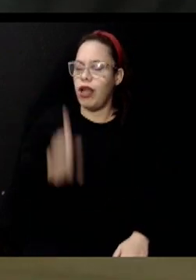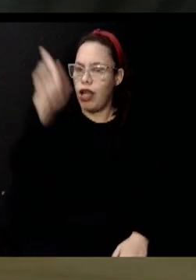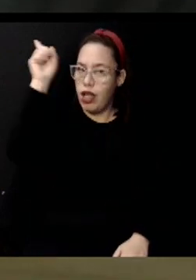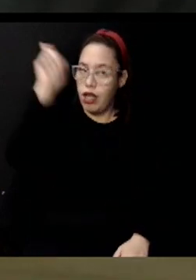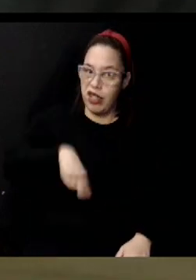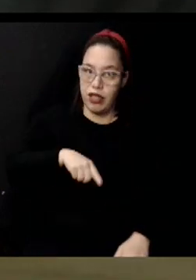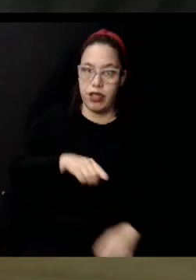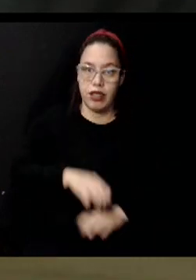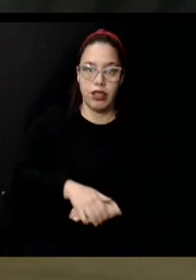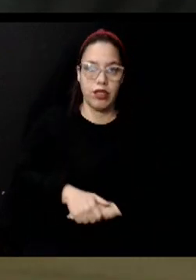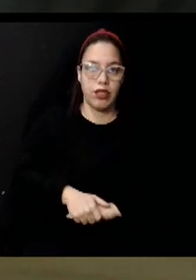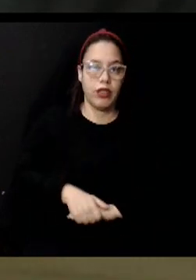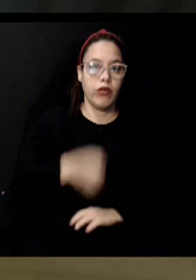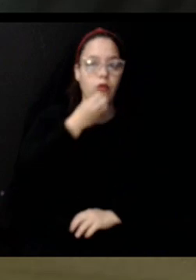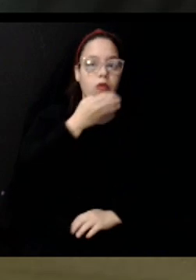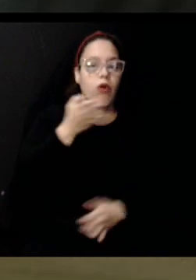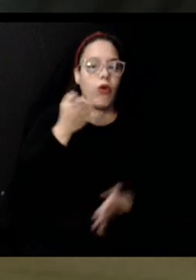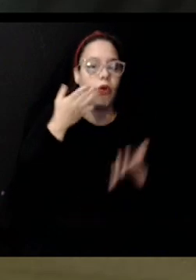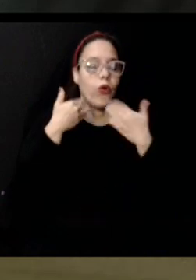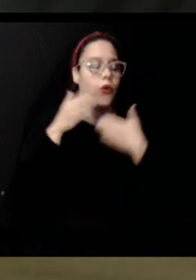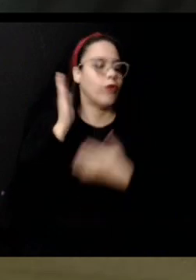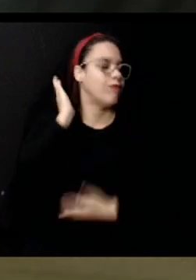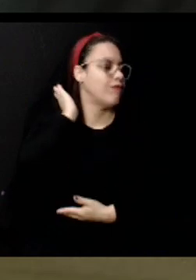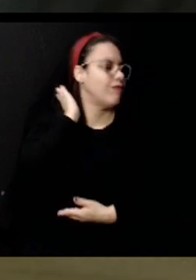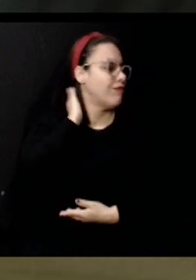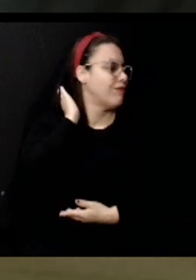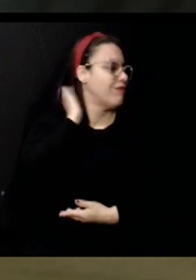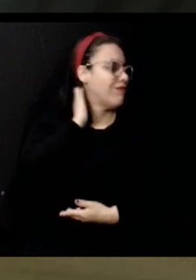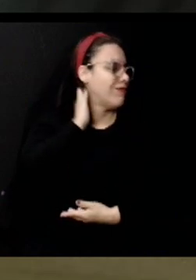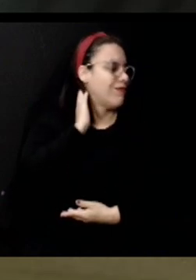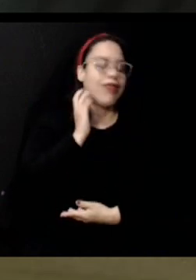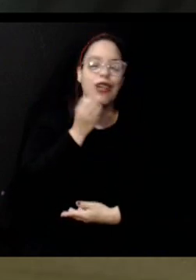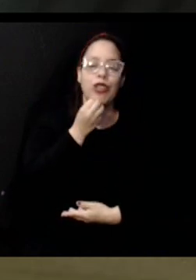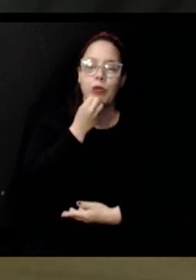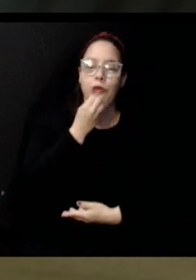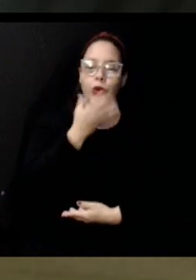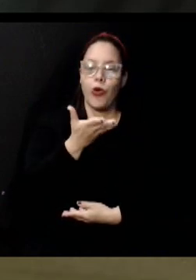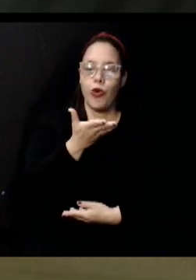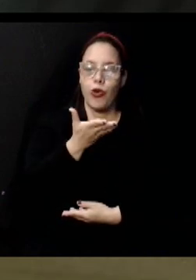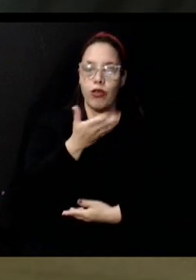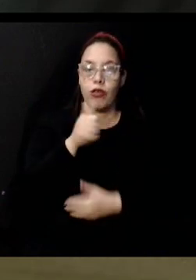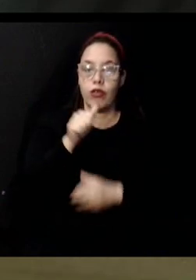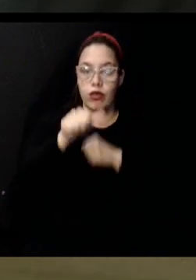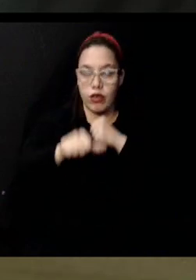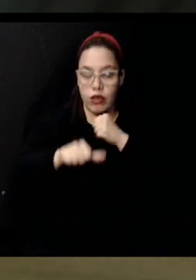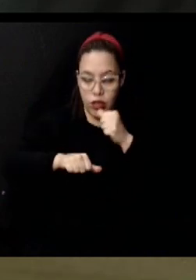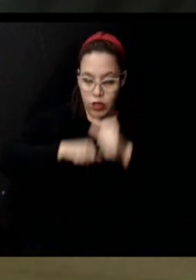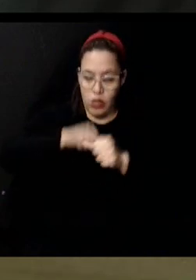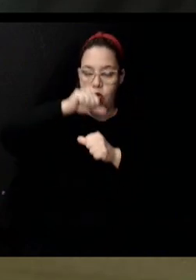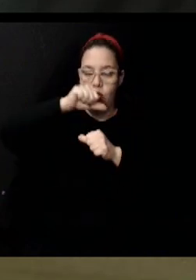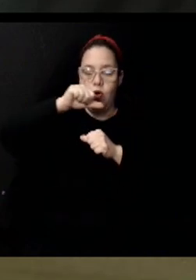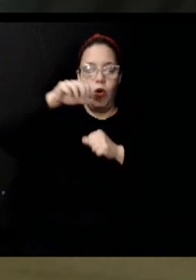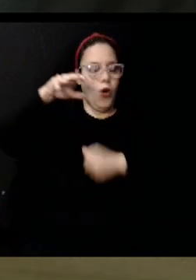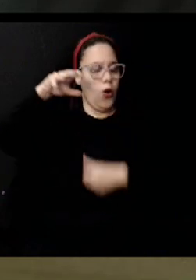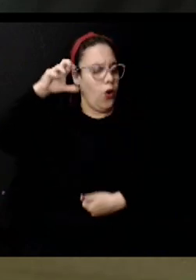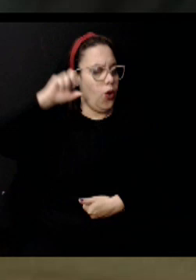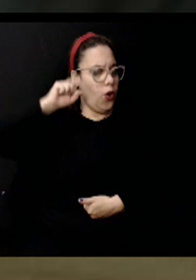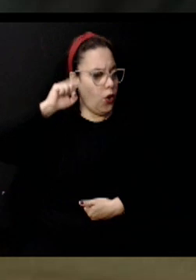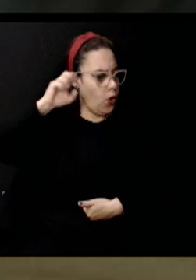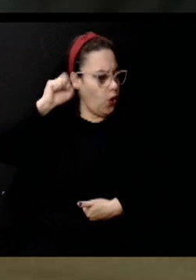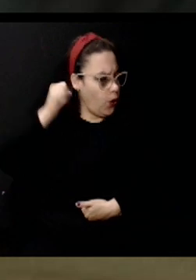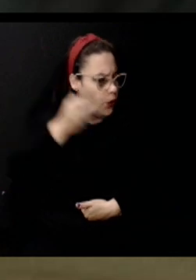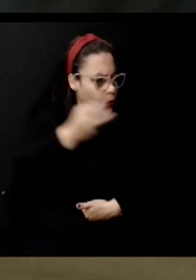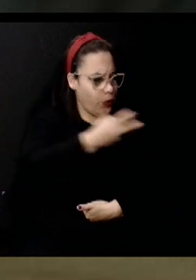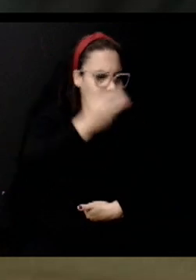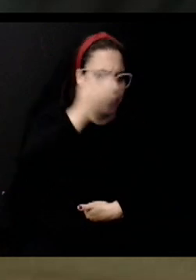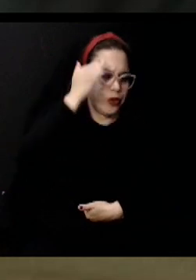Gente, muito bom, que bate-papo gostoso, né. E é bom que transforma, porque a gente vai ouvindo elas falarem, a gente vai entendendo, a